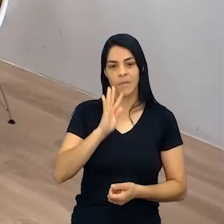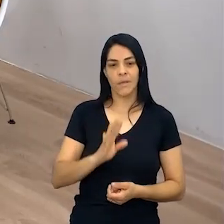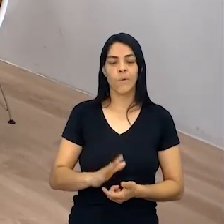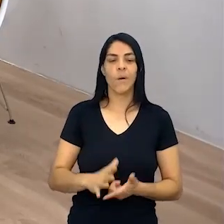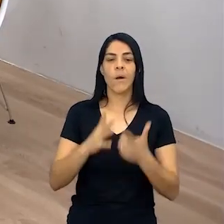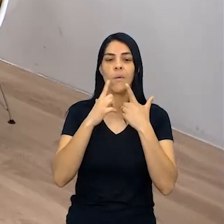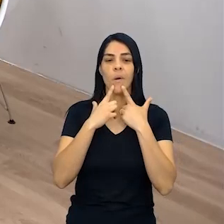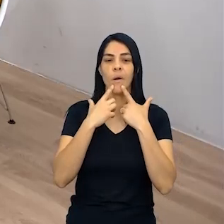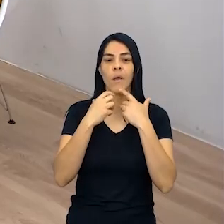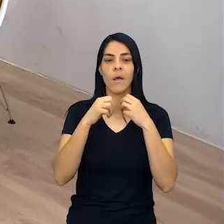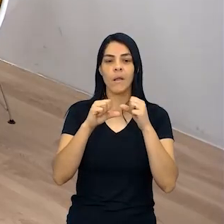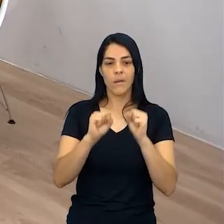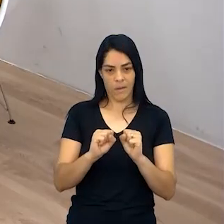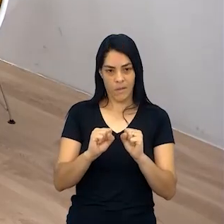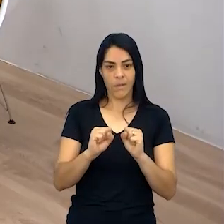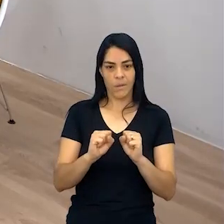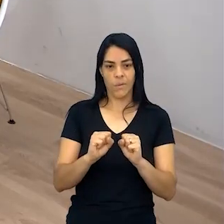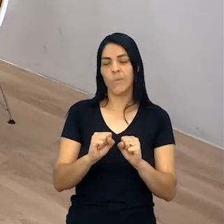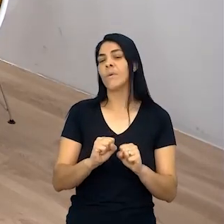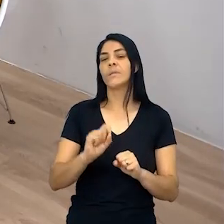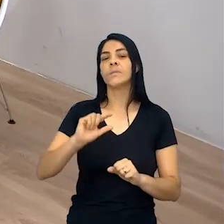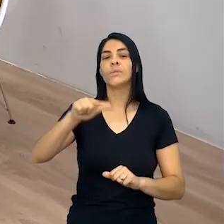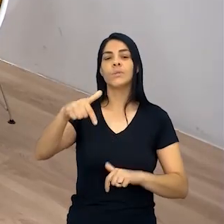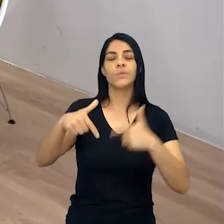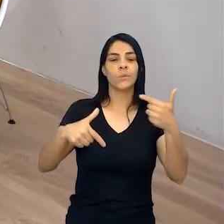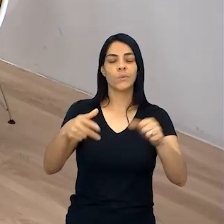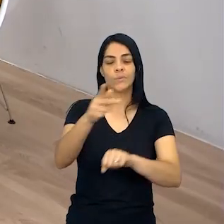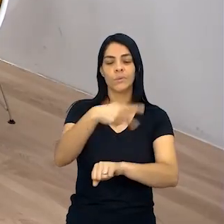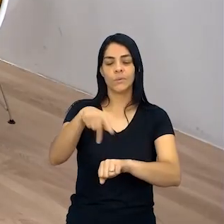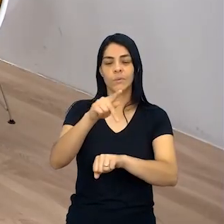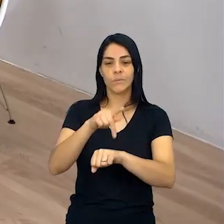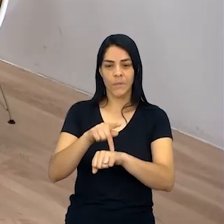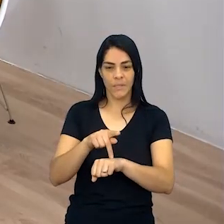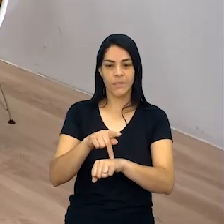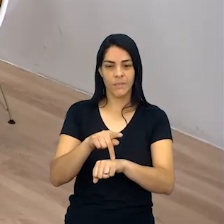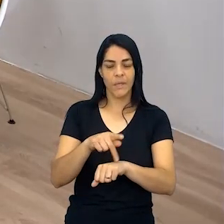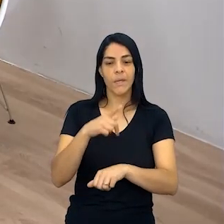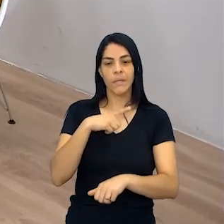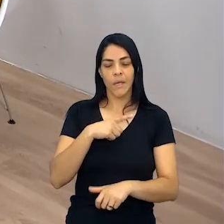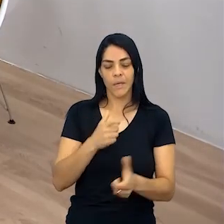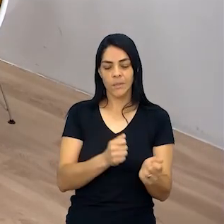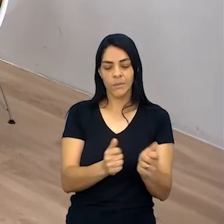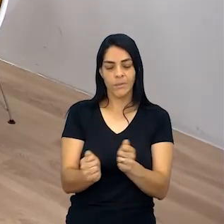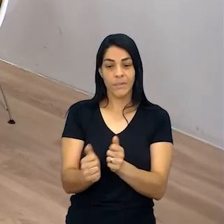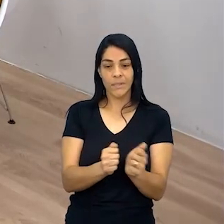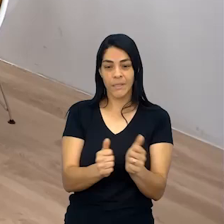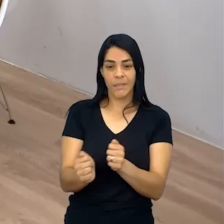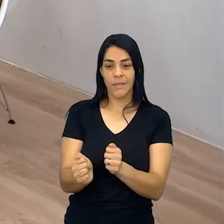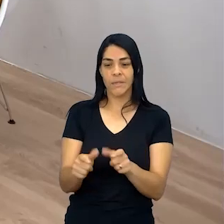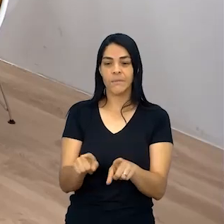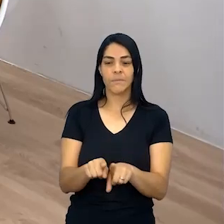estrangeiras também. É importante, né? Games, olha, aparecendo aqui.